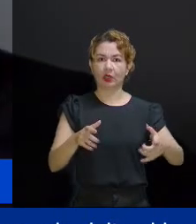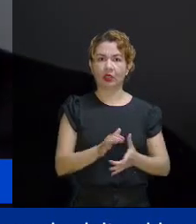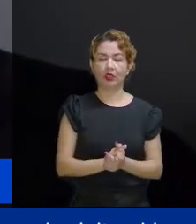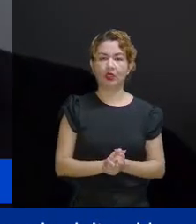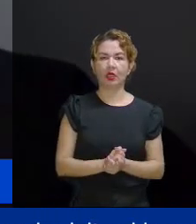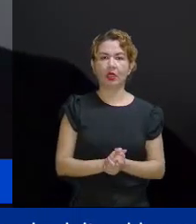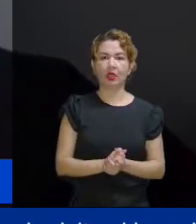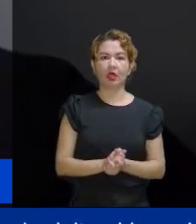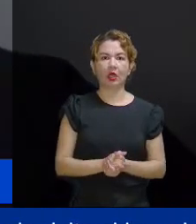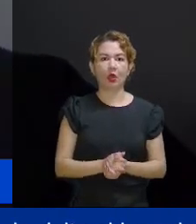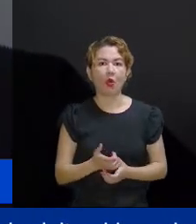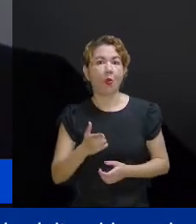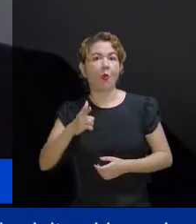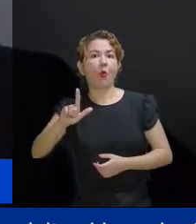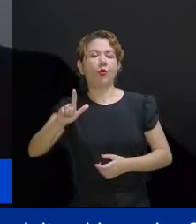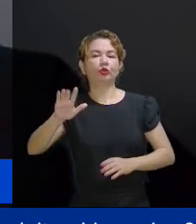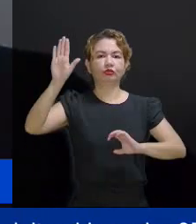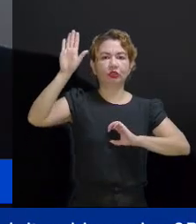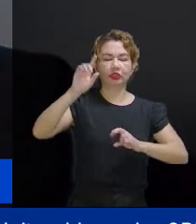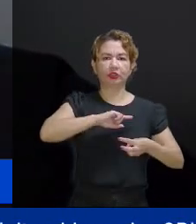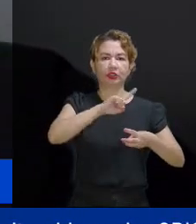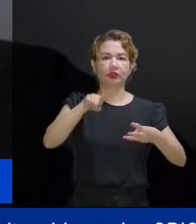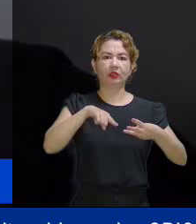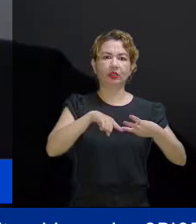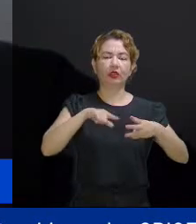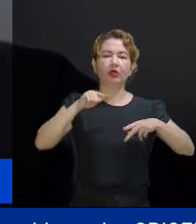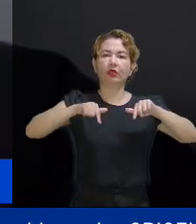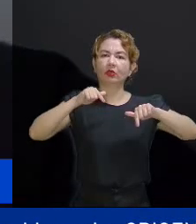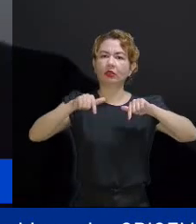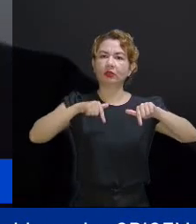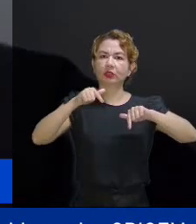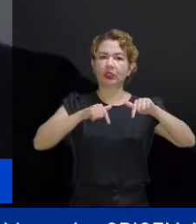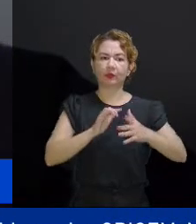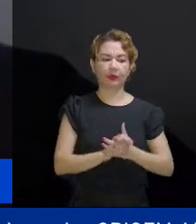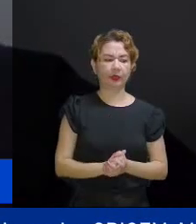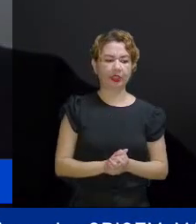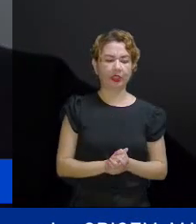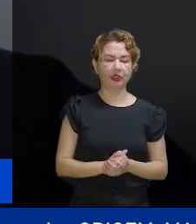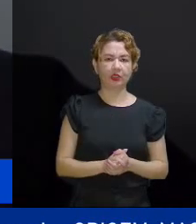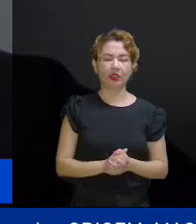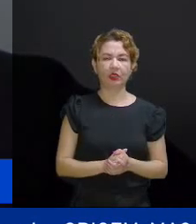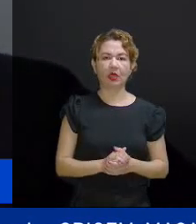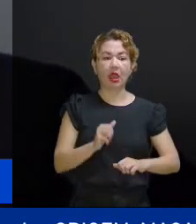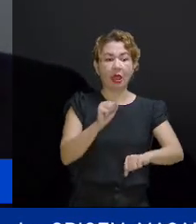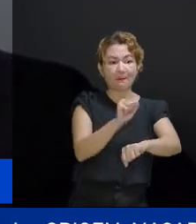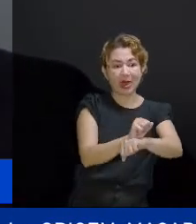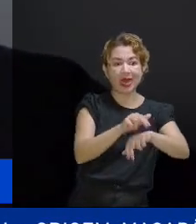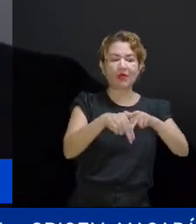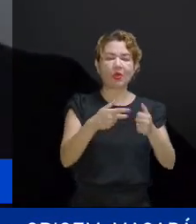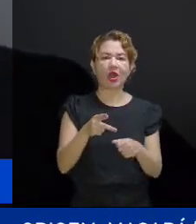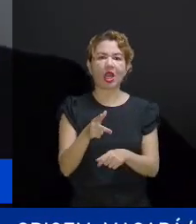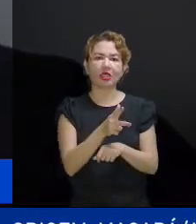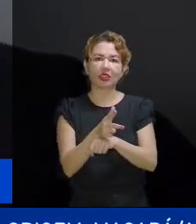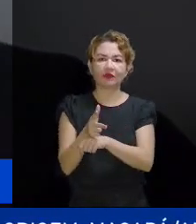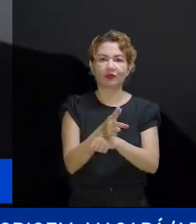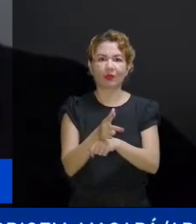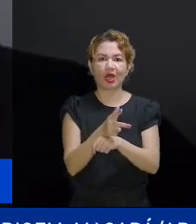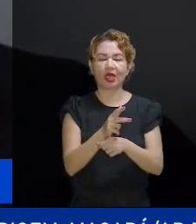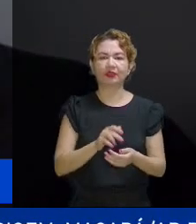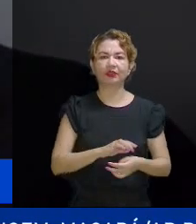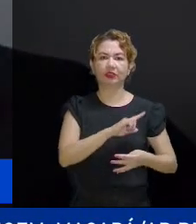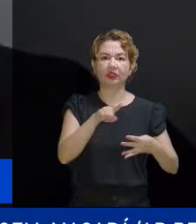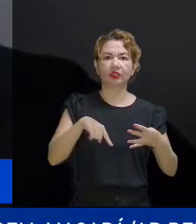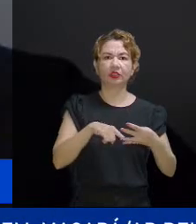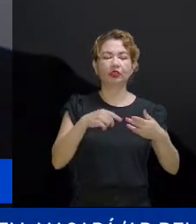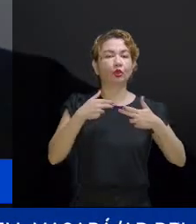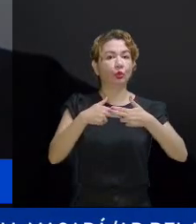demais candidatos. 3, o serviço não seja interrompido em razão das filmagens. 4,